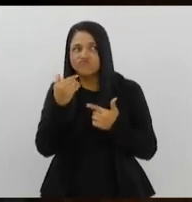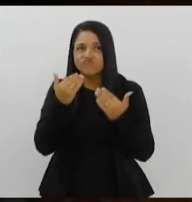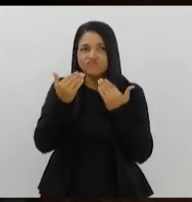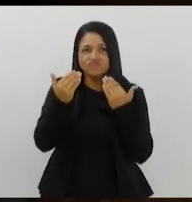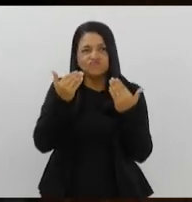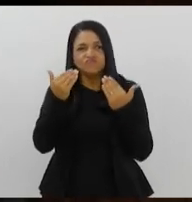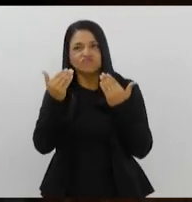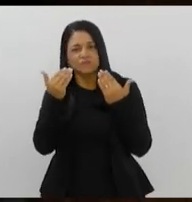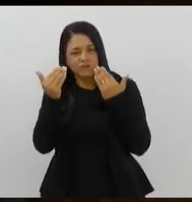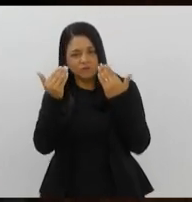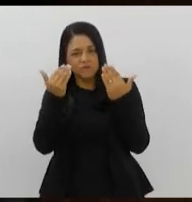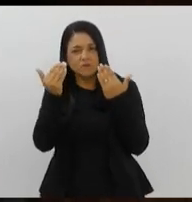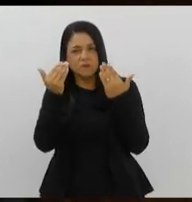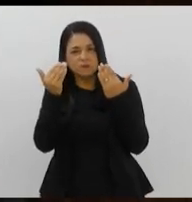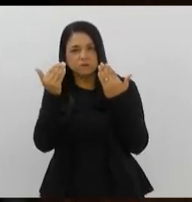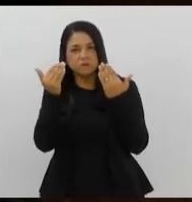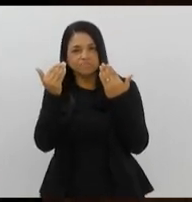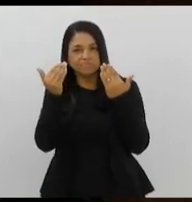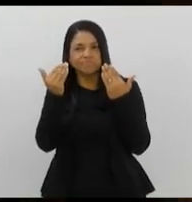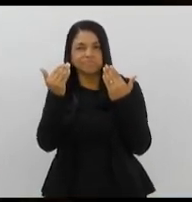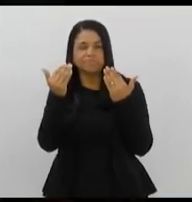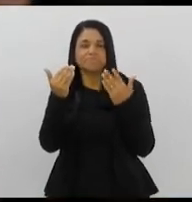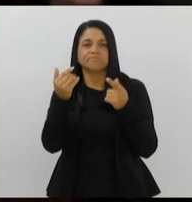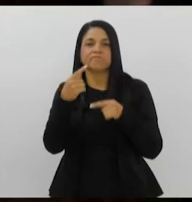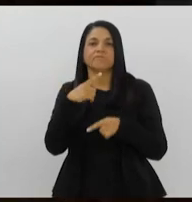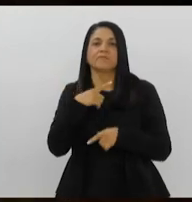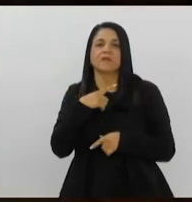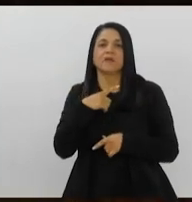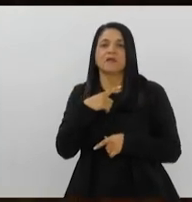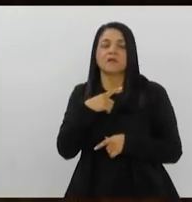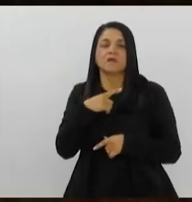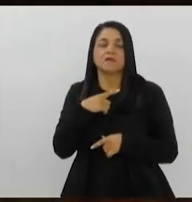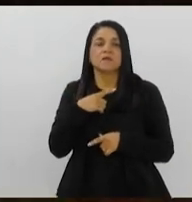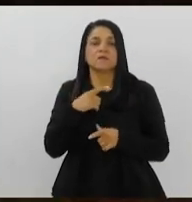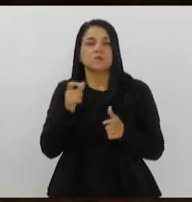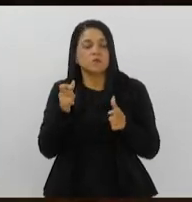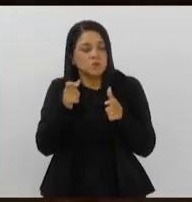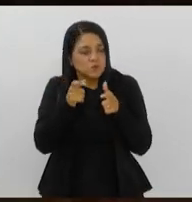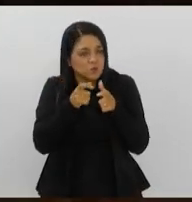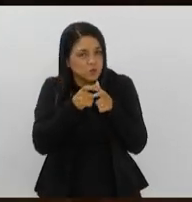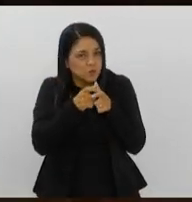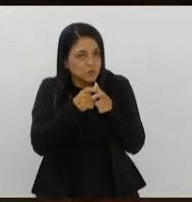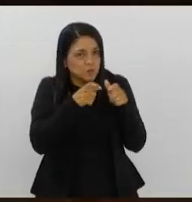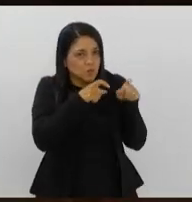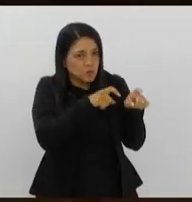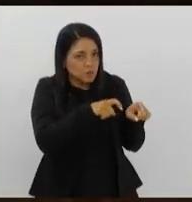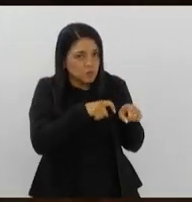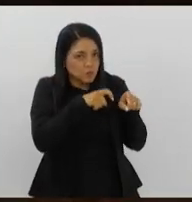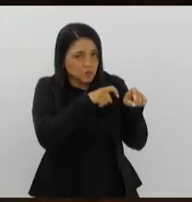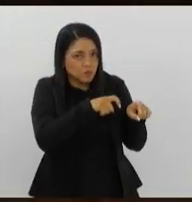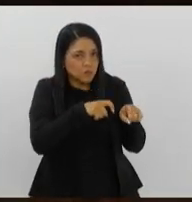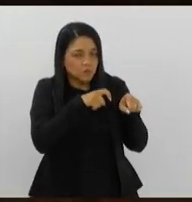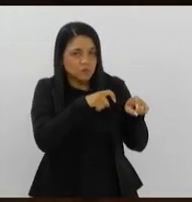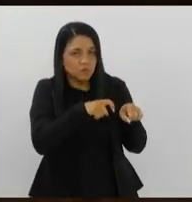presidente. Ora, então, os pequenos produtores